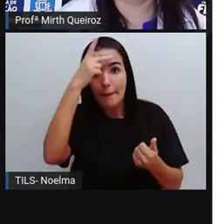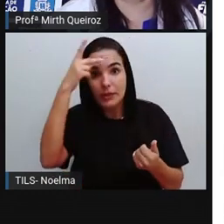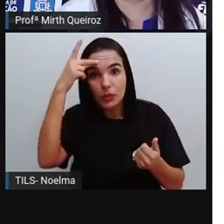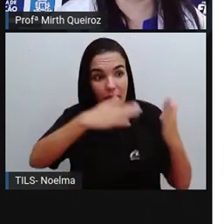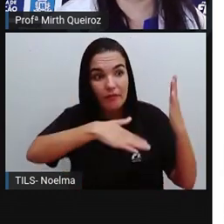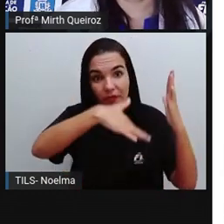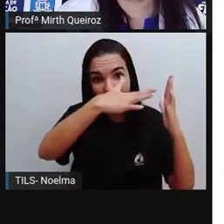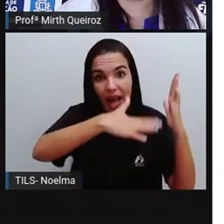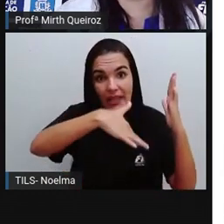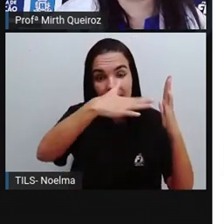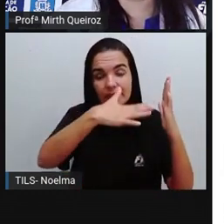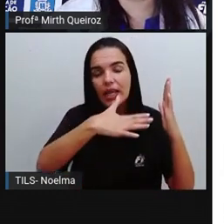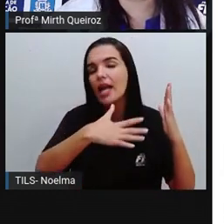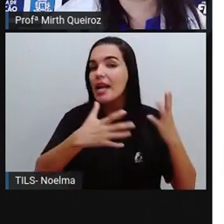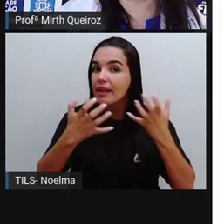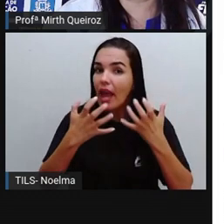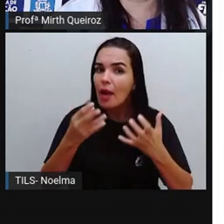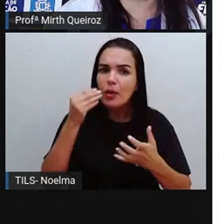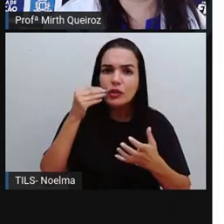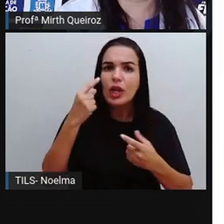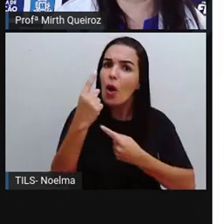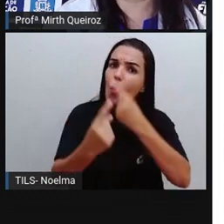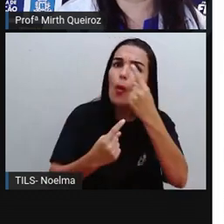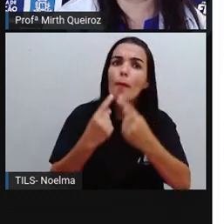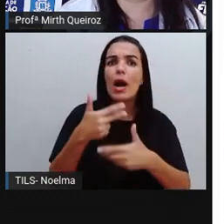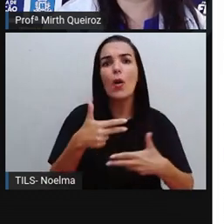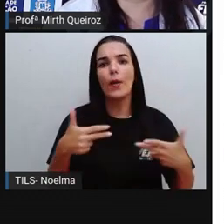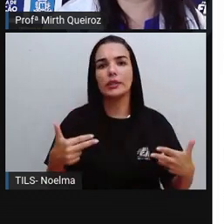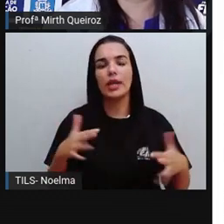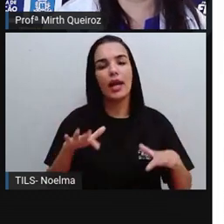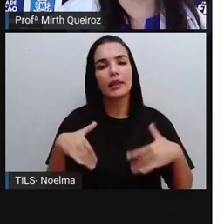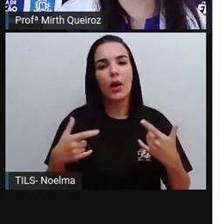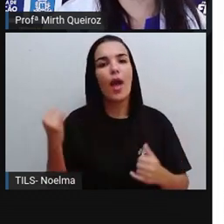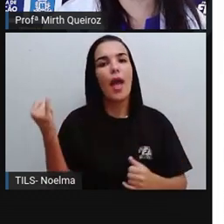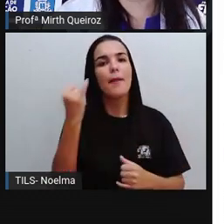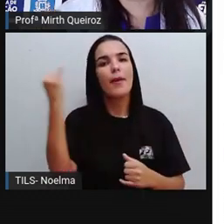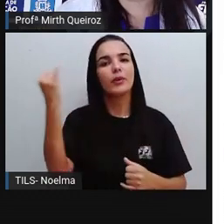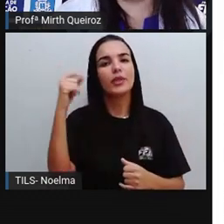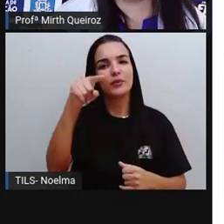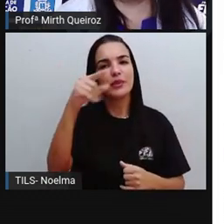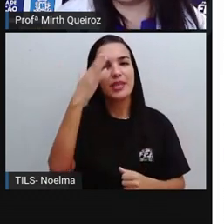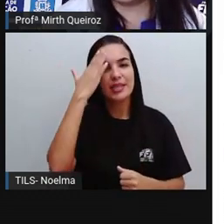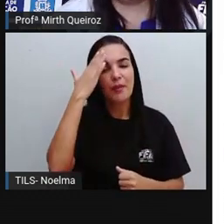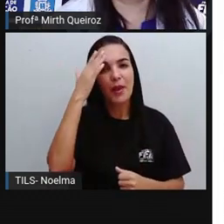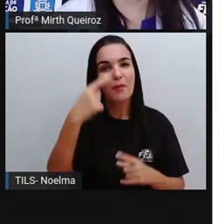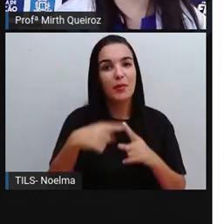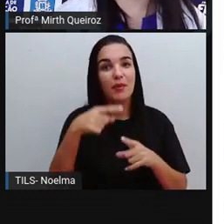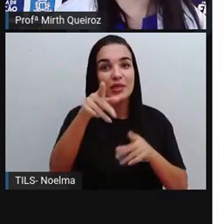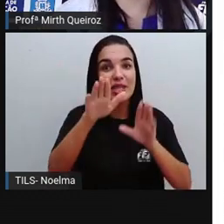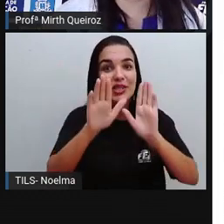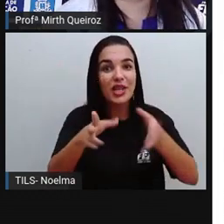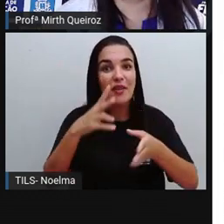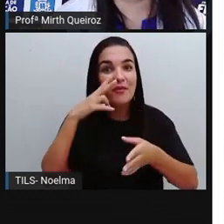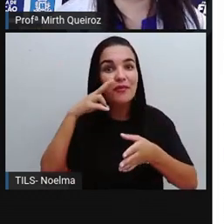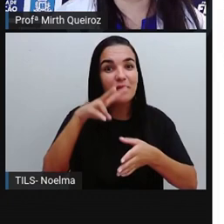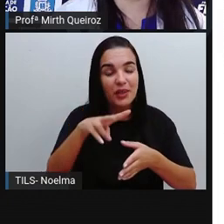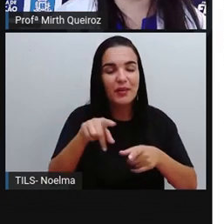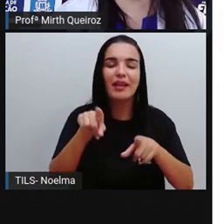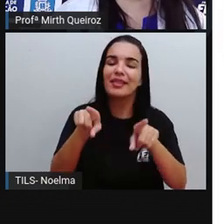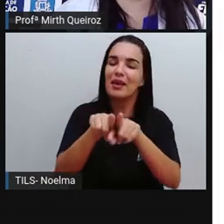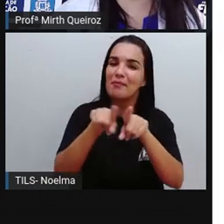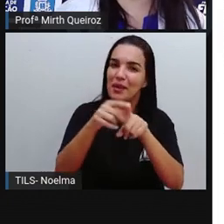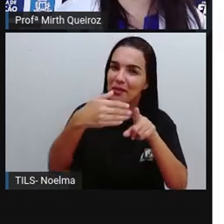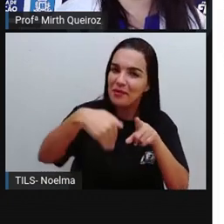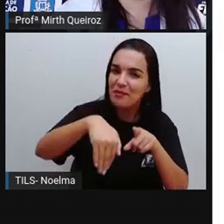arte. E é interessante, né, a gente falar sobre isso, porque vocês já viram e vocês vão ver